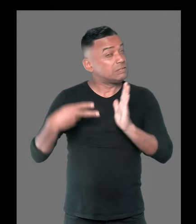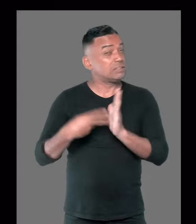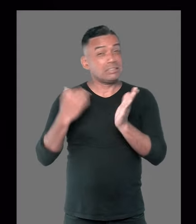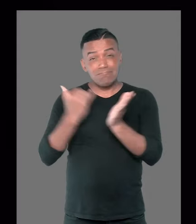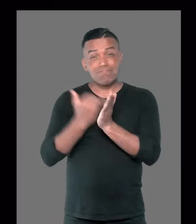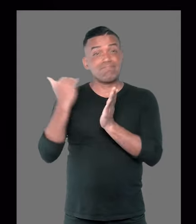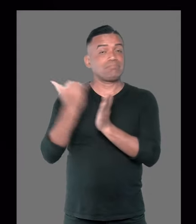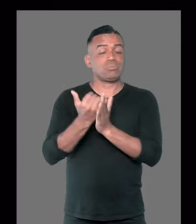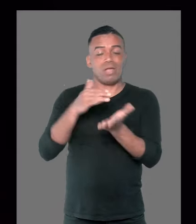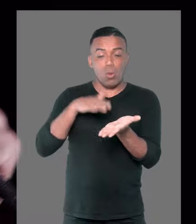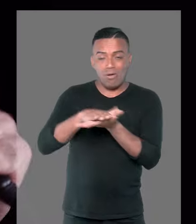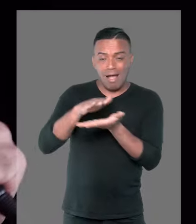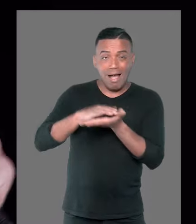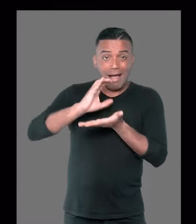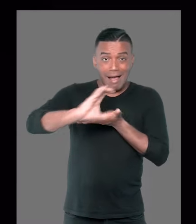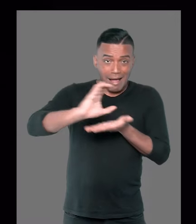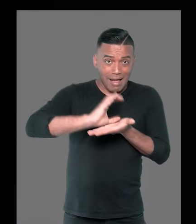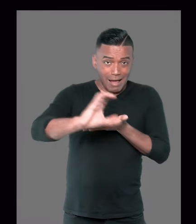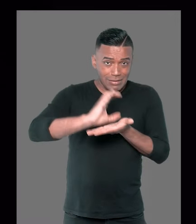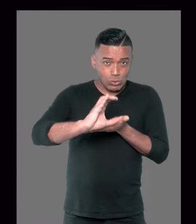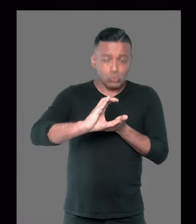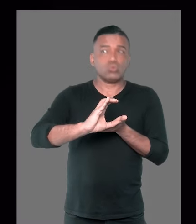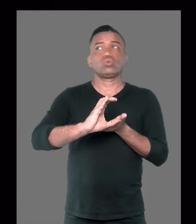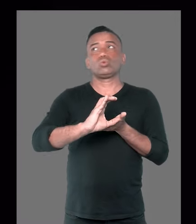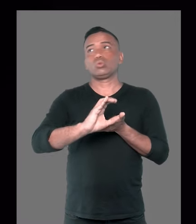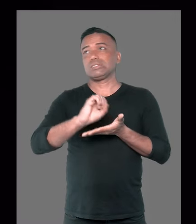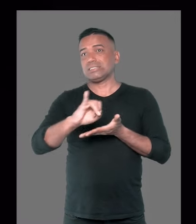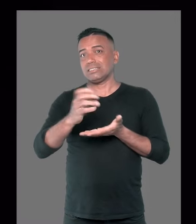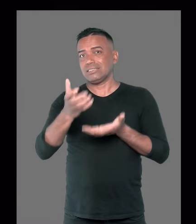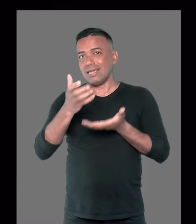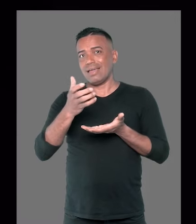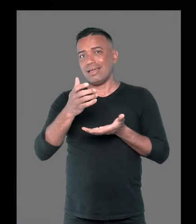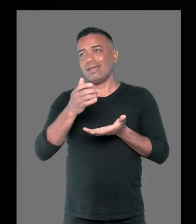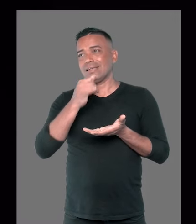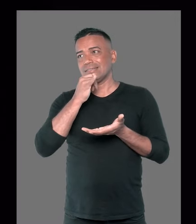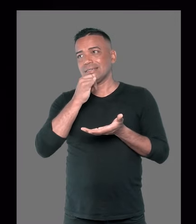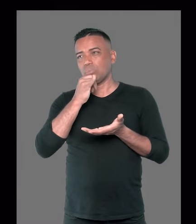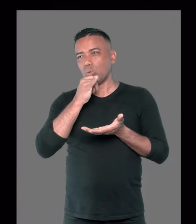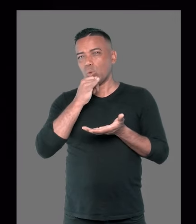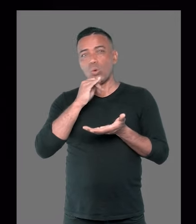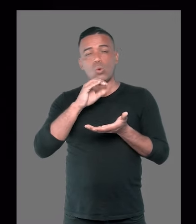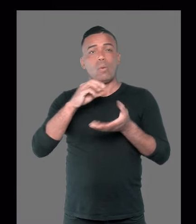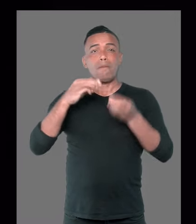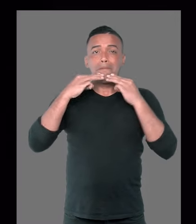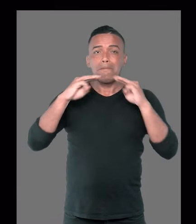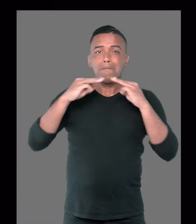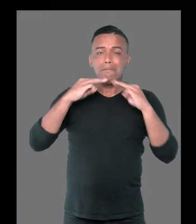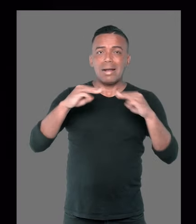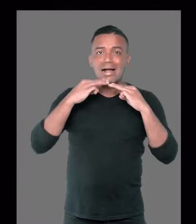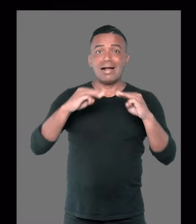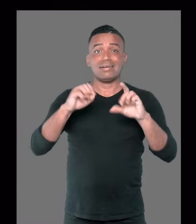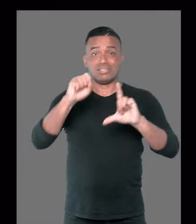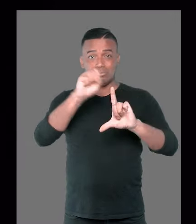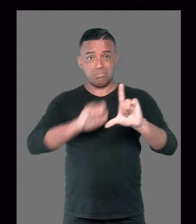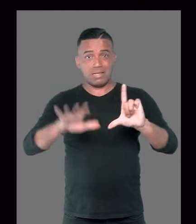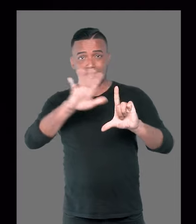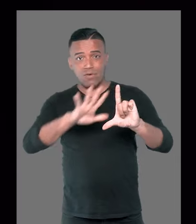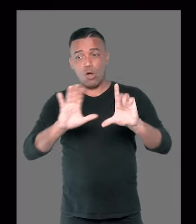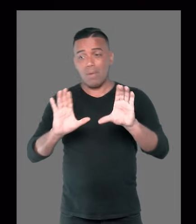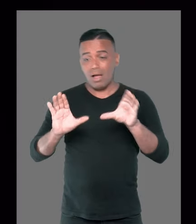o gasto o investimento se a gente quiser dar um upgrade na palavra em marketing de plataformas e